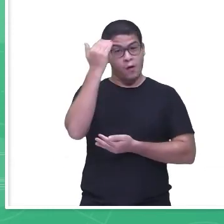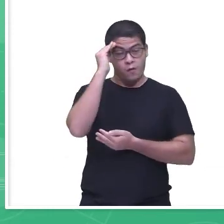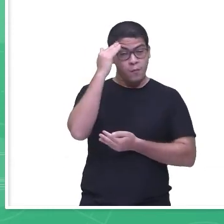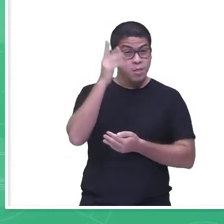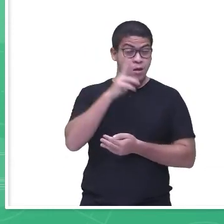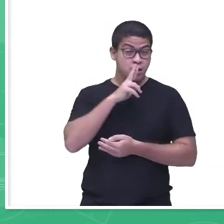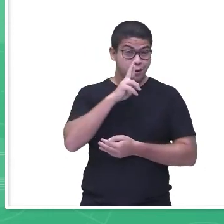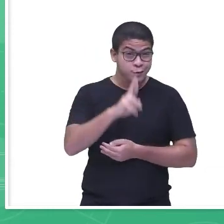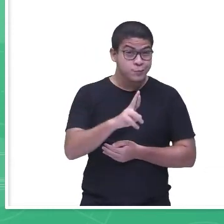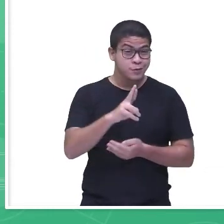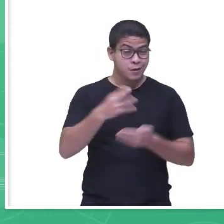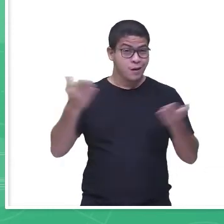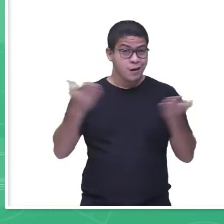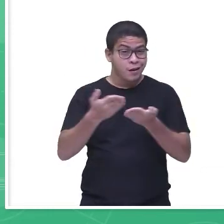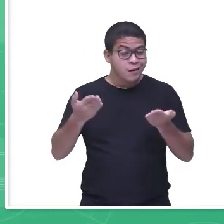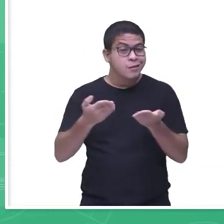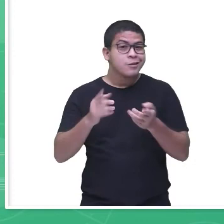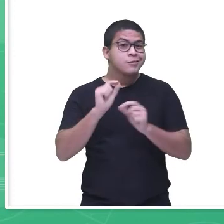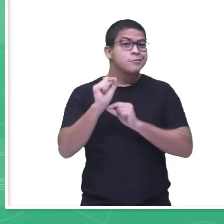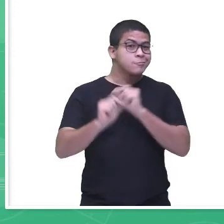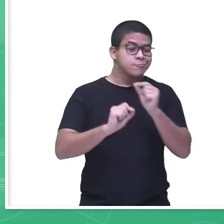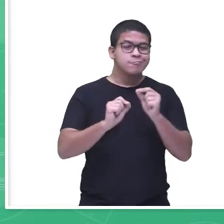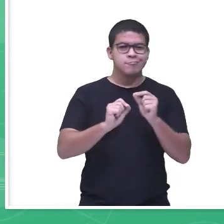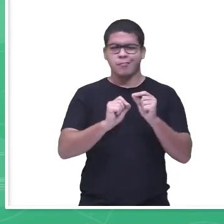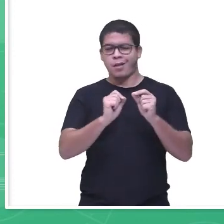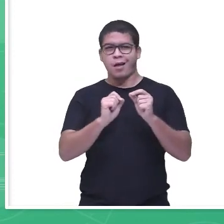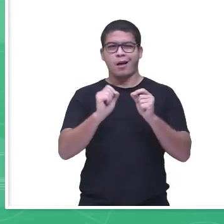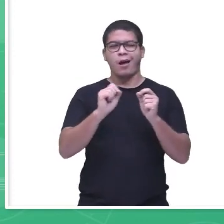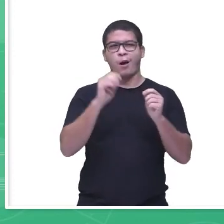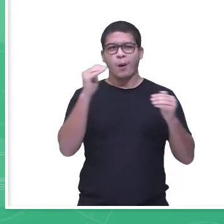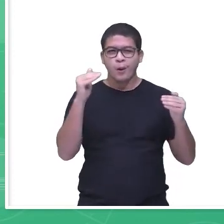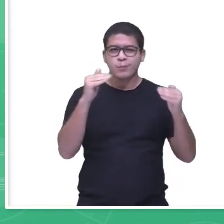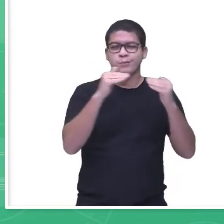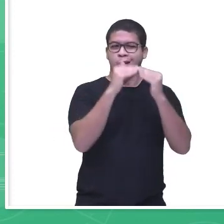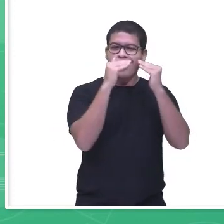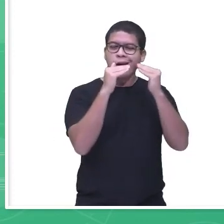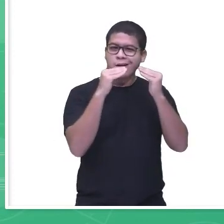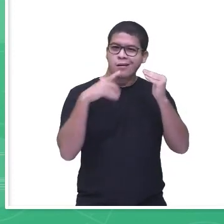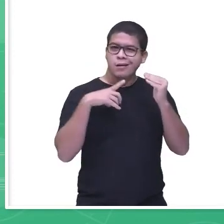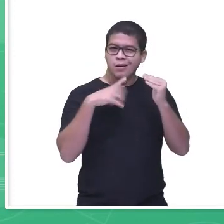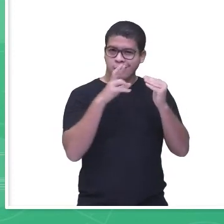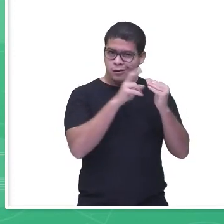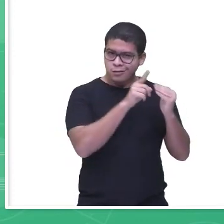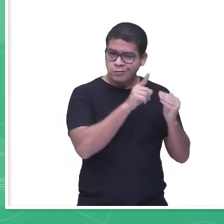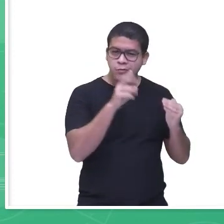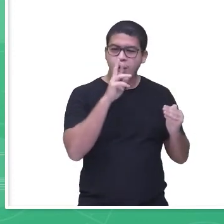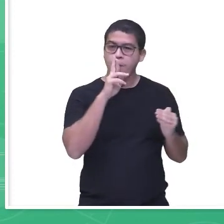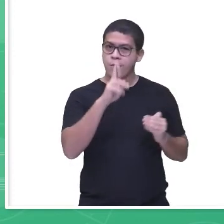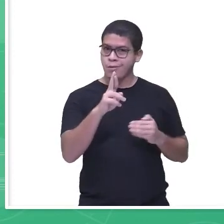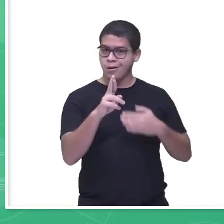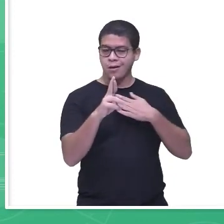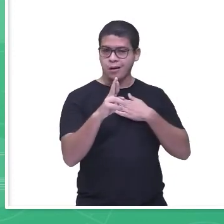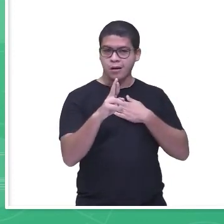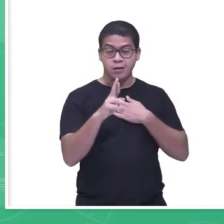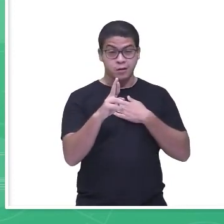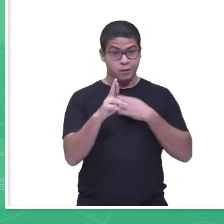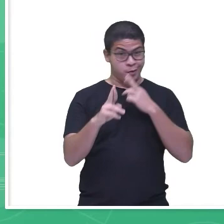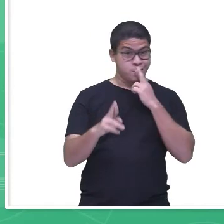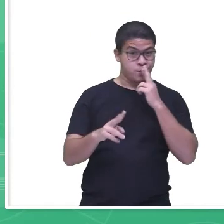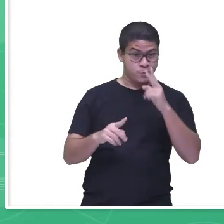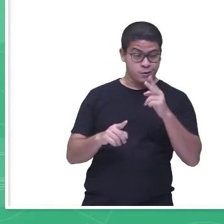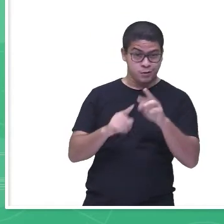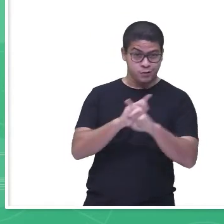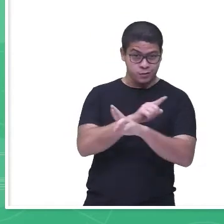respostas aqui agora, dessas questões aí, tá bom? E ver se bateu as respostas com as que vocês deram aí. Vamos lá. A primeira questão